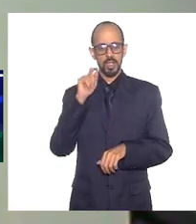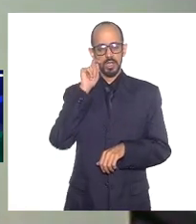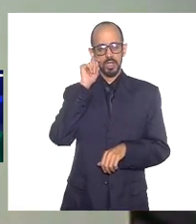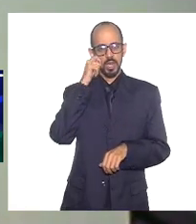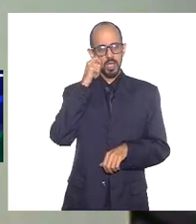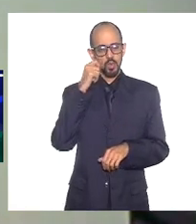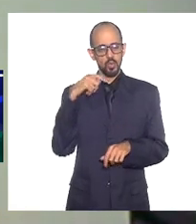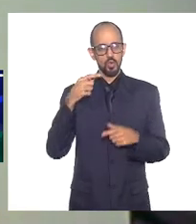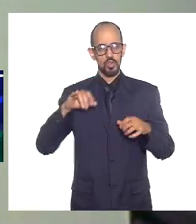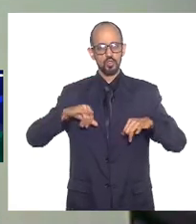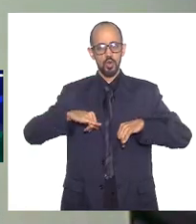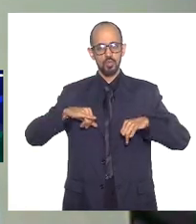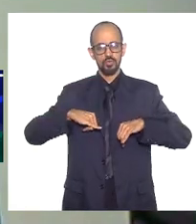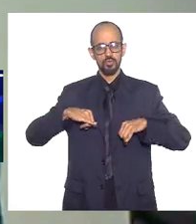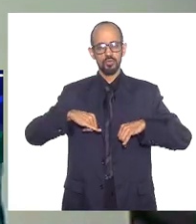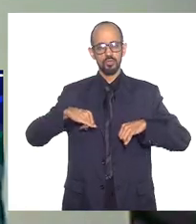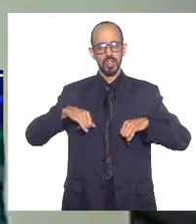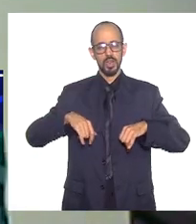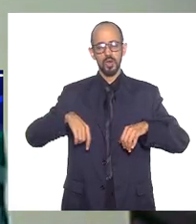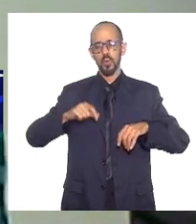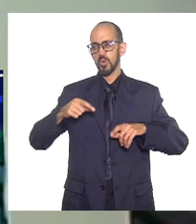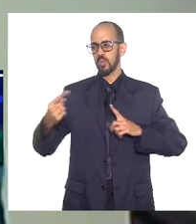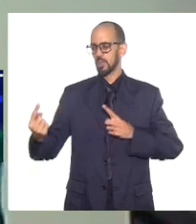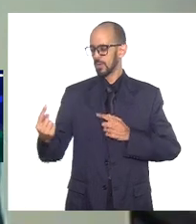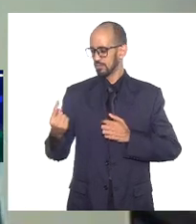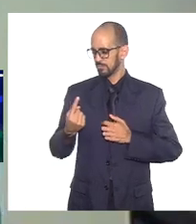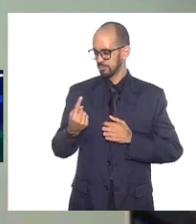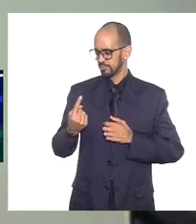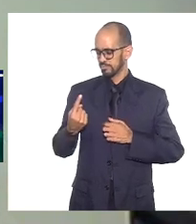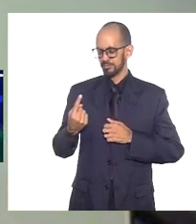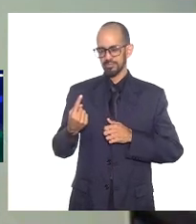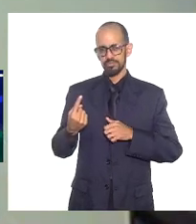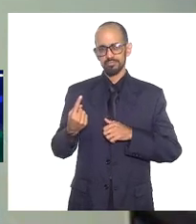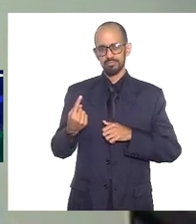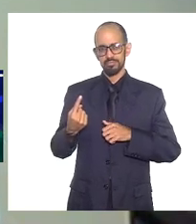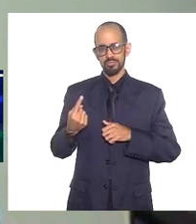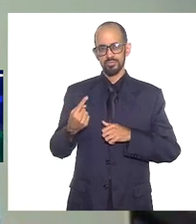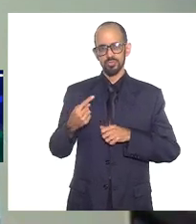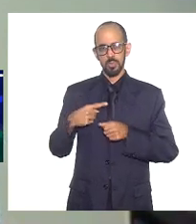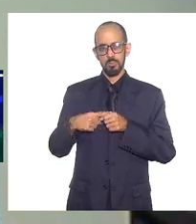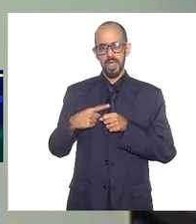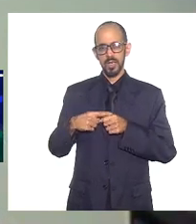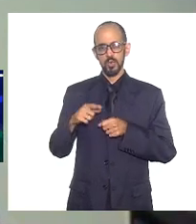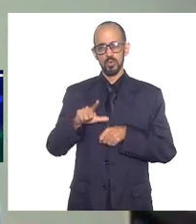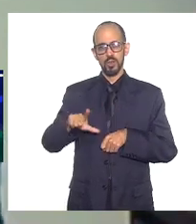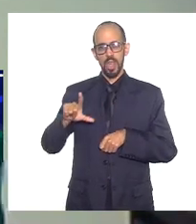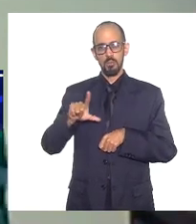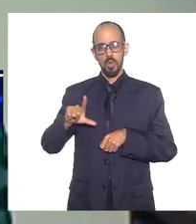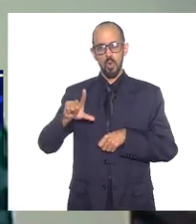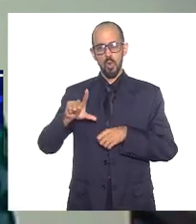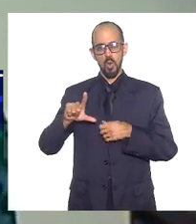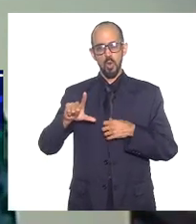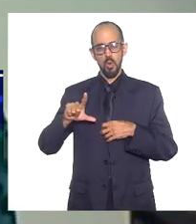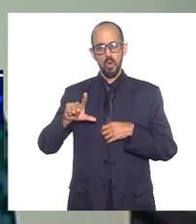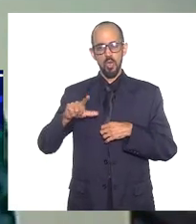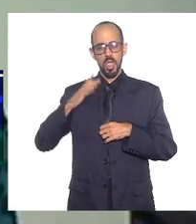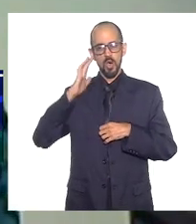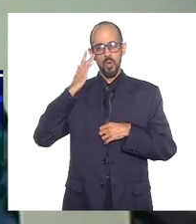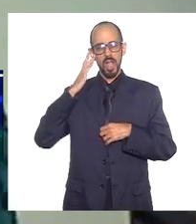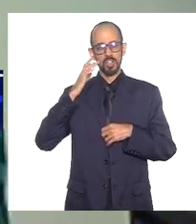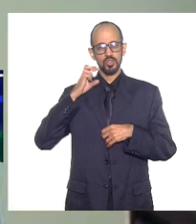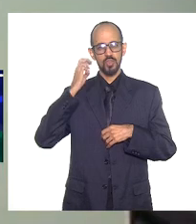que sofreu uma abordagem no bairro do Leblon. Acho que o deputado Valdec Carneiro